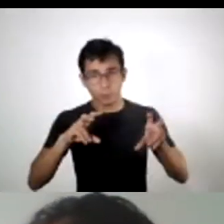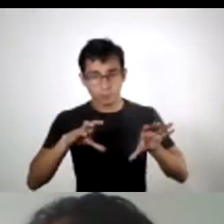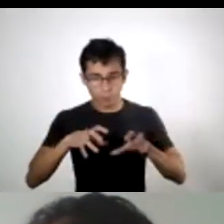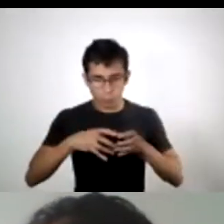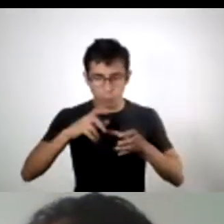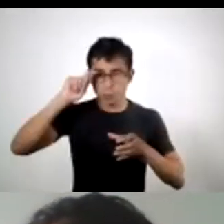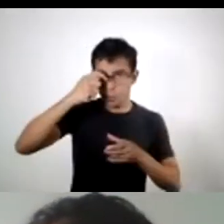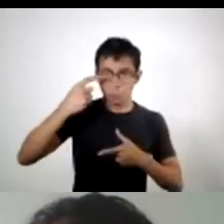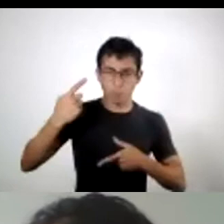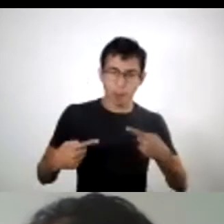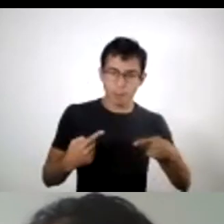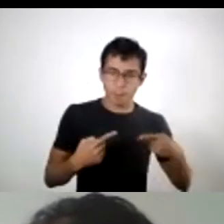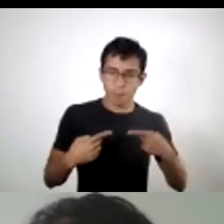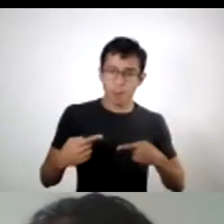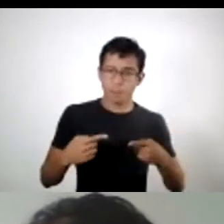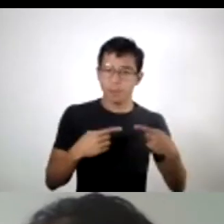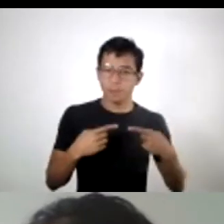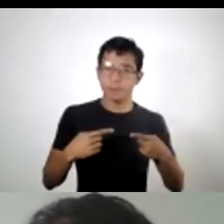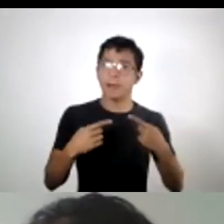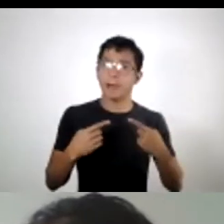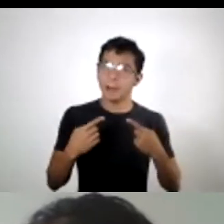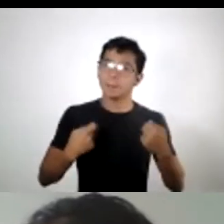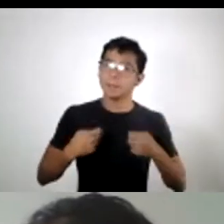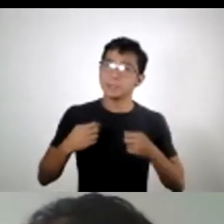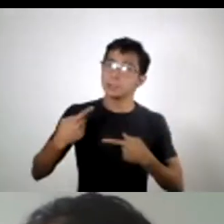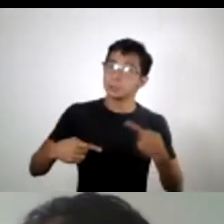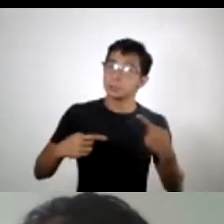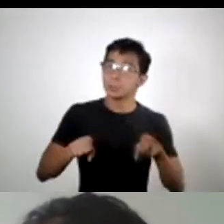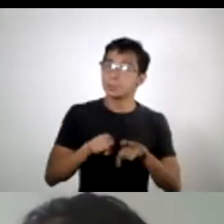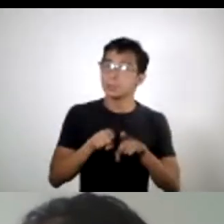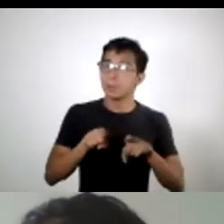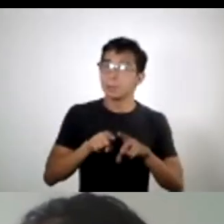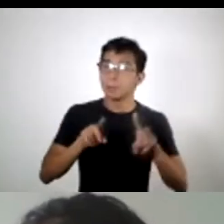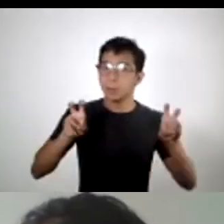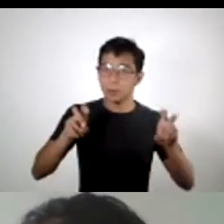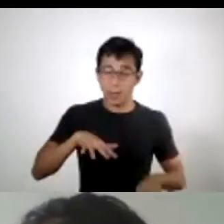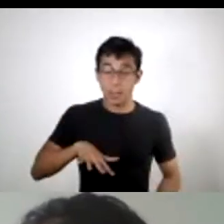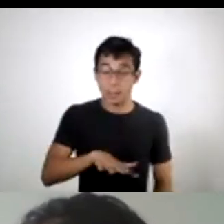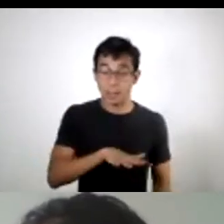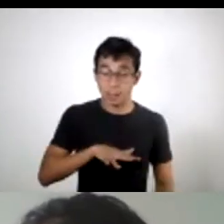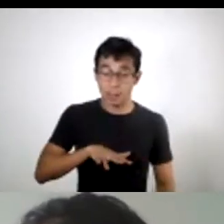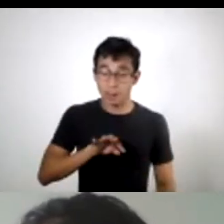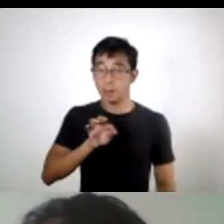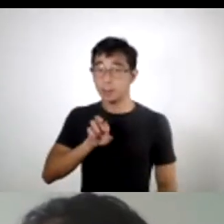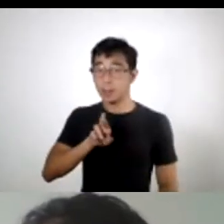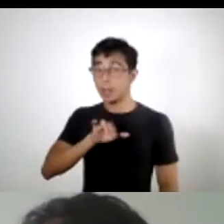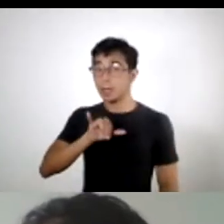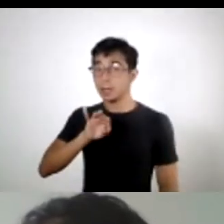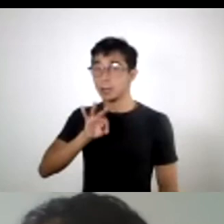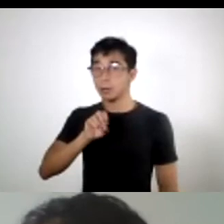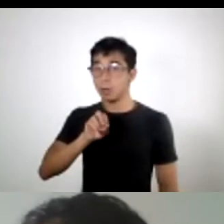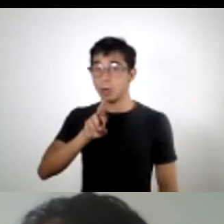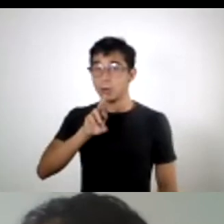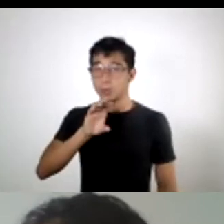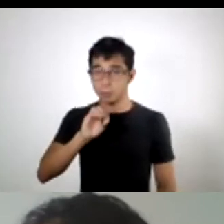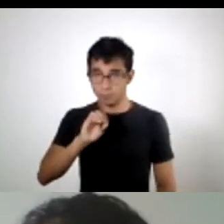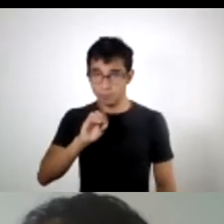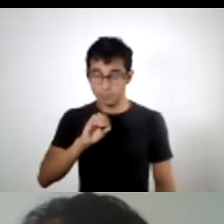existe falar de quilombo sem falar de território, né? E dentro dessa questão da colonialidade do saber, saberes